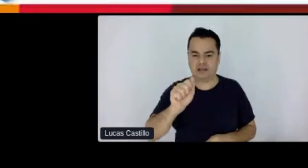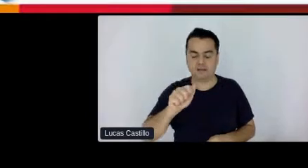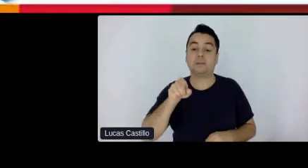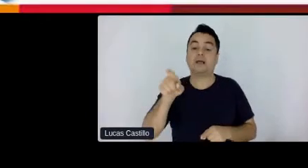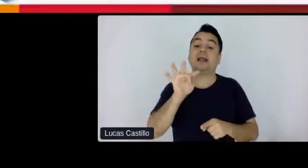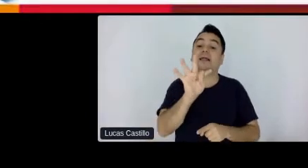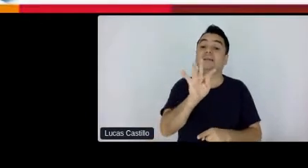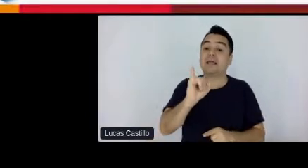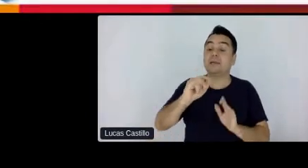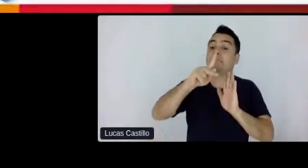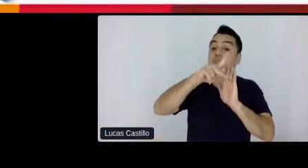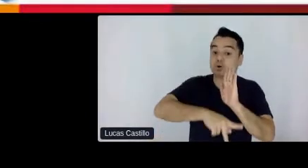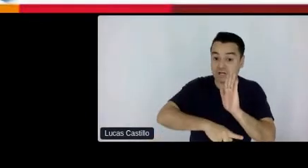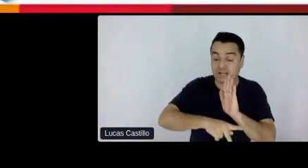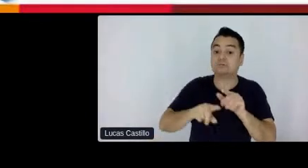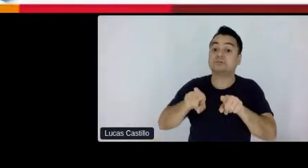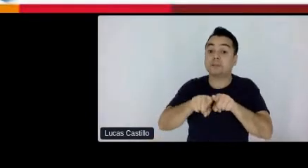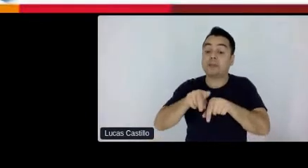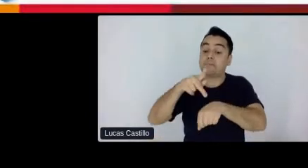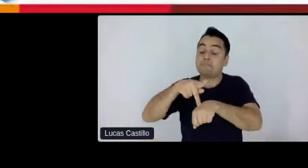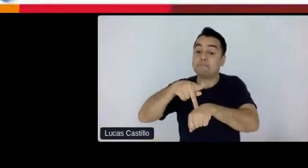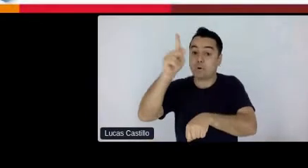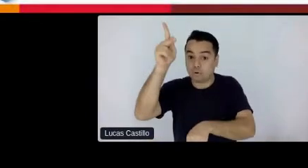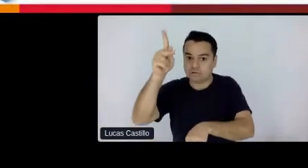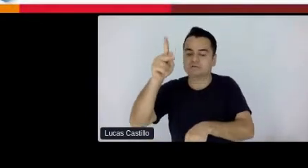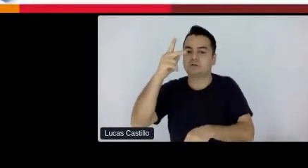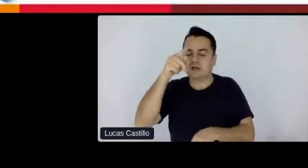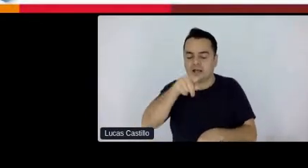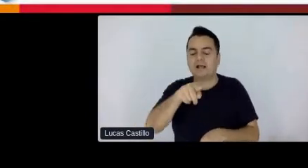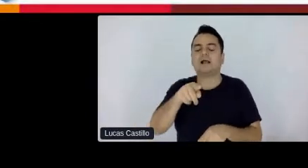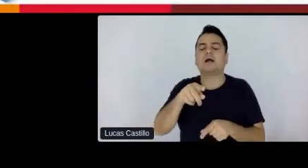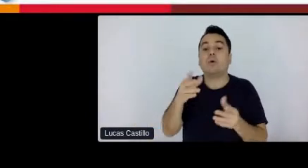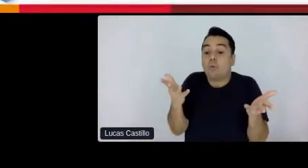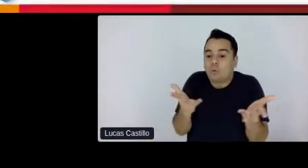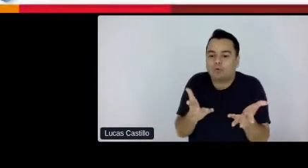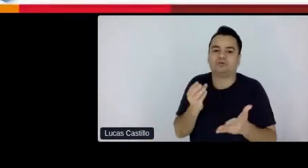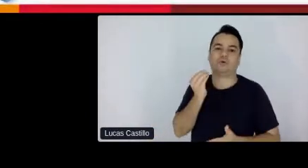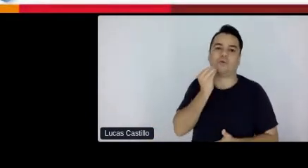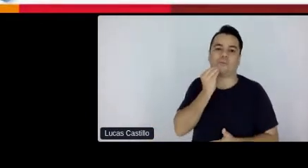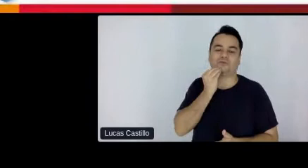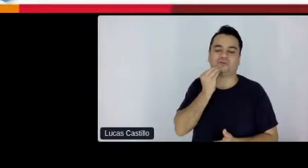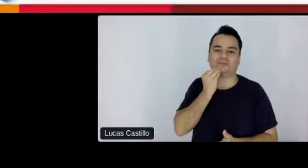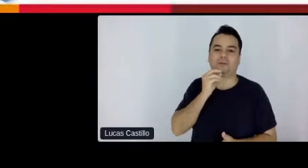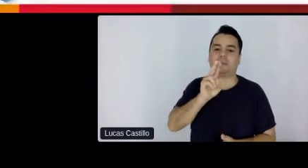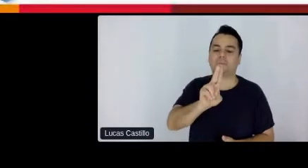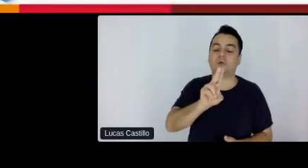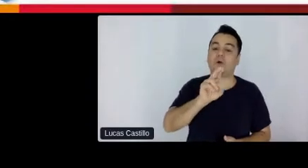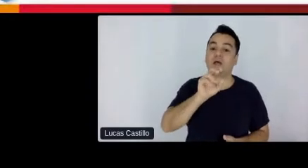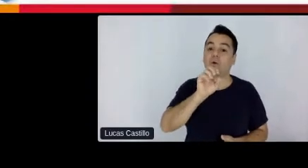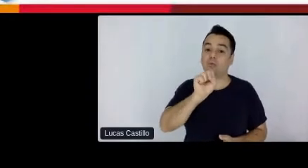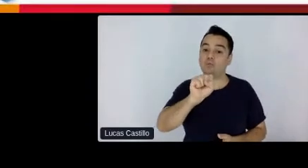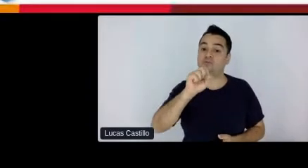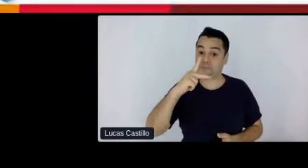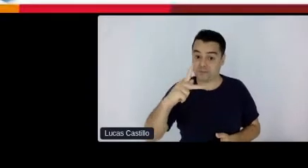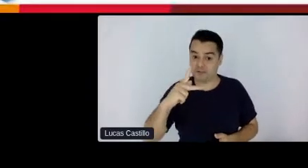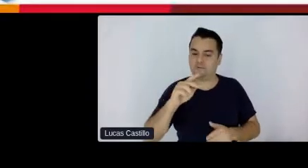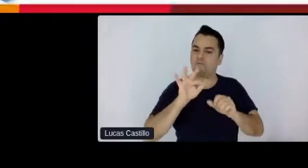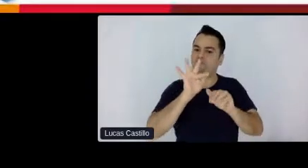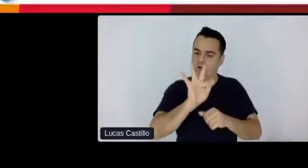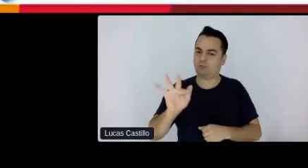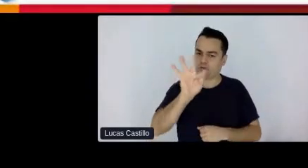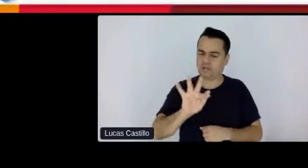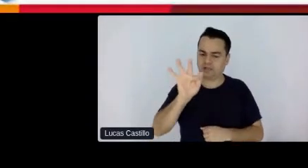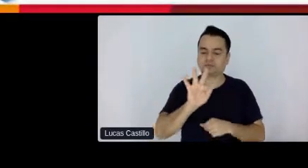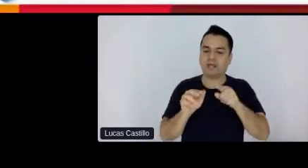TI, pós-graduando em gestão de pessoas e liderança, e hoje eu estou tendo a oportunidade de estudar na USP sobre diversidade e inclusão,